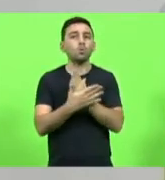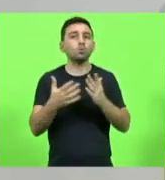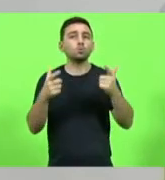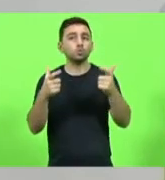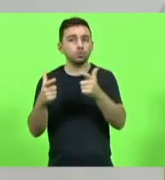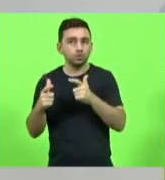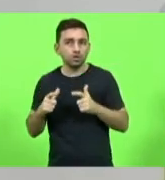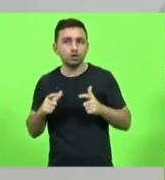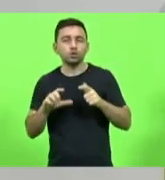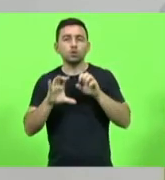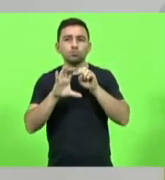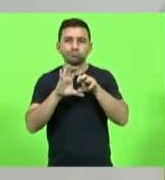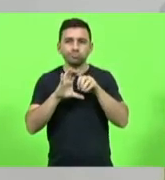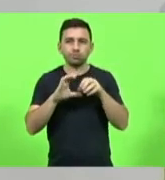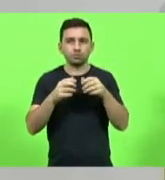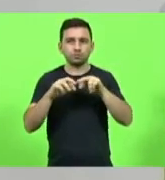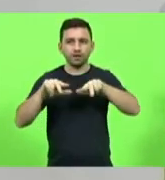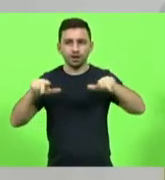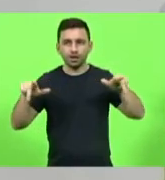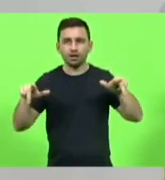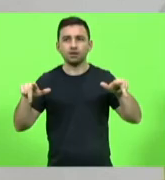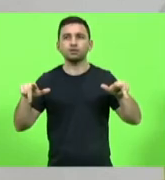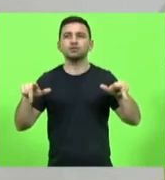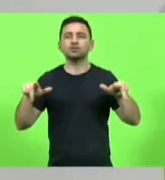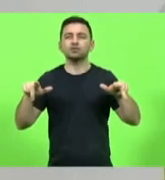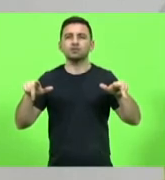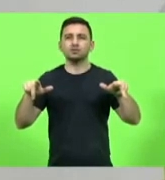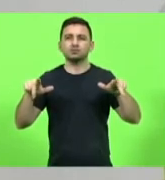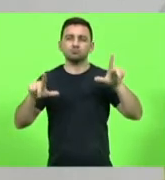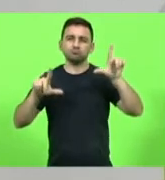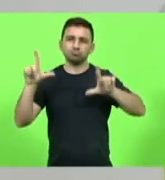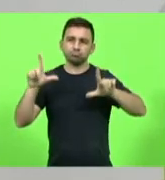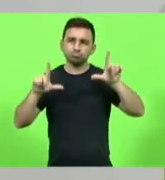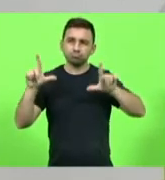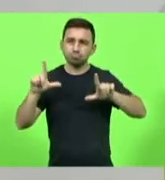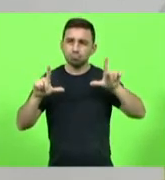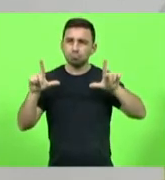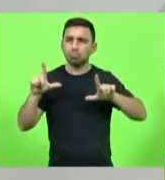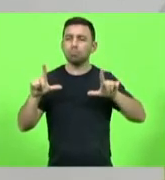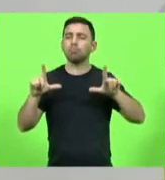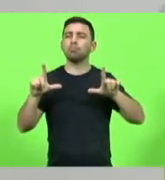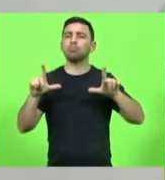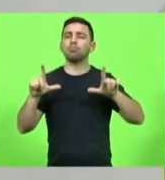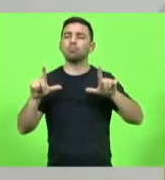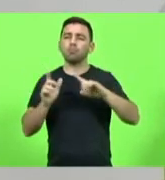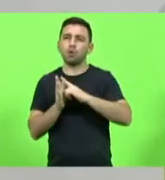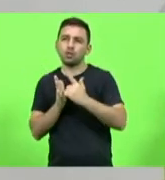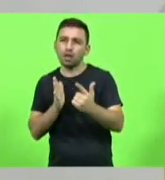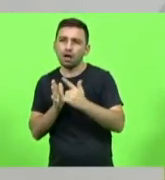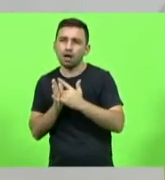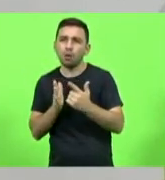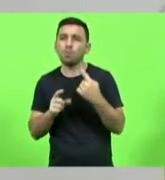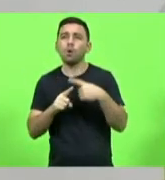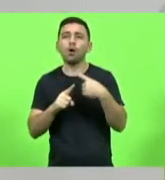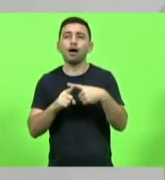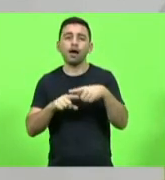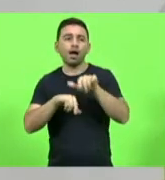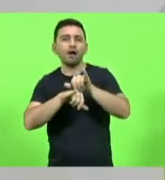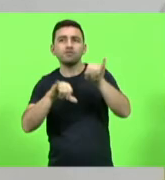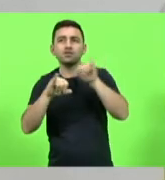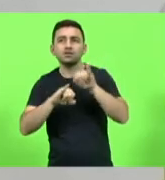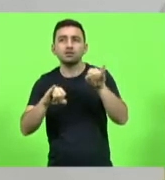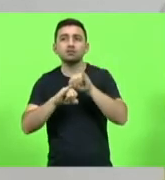pelo simples fato, deputado Valdir Cobalcini, pelo simples fato de noticiarem